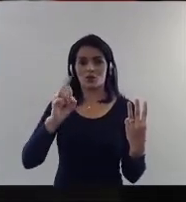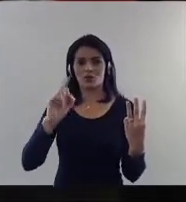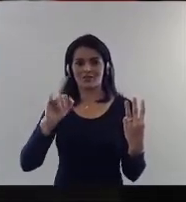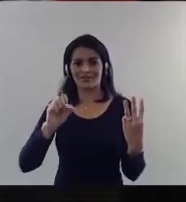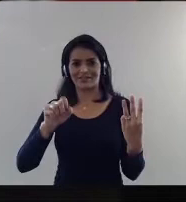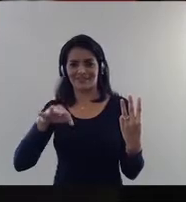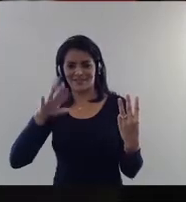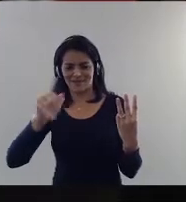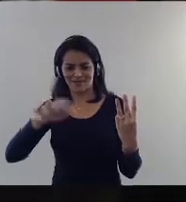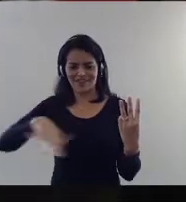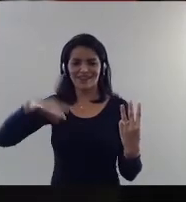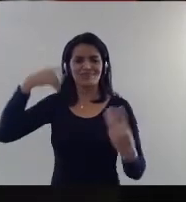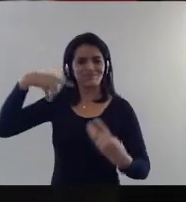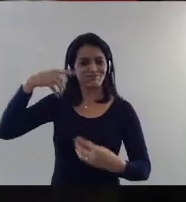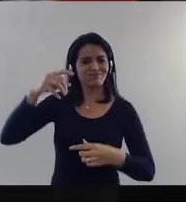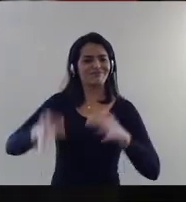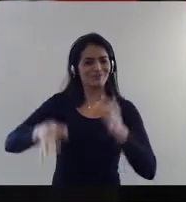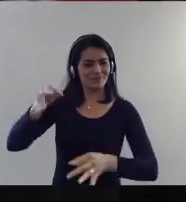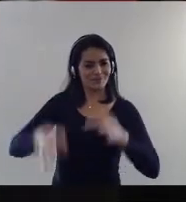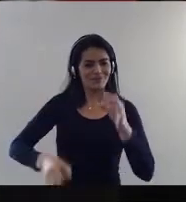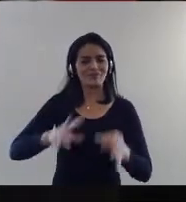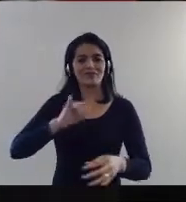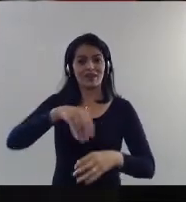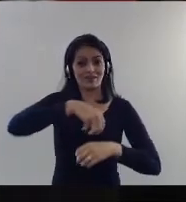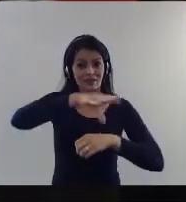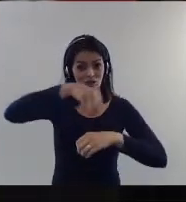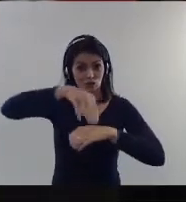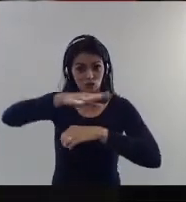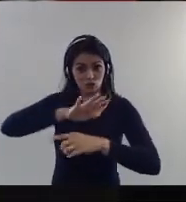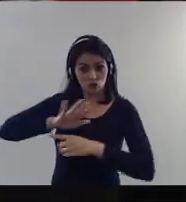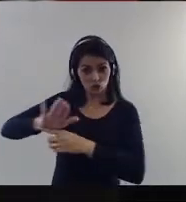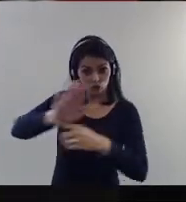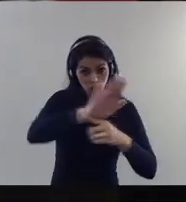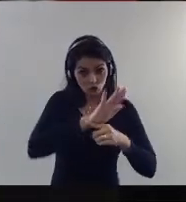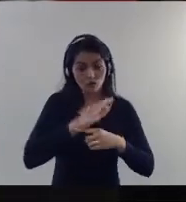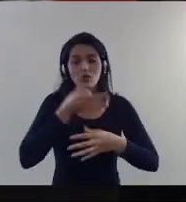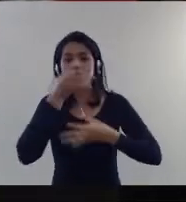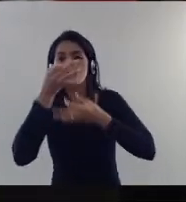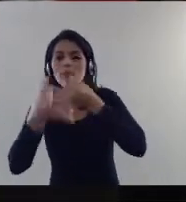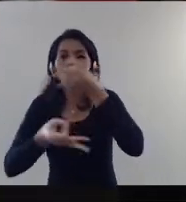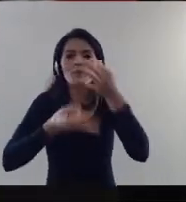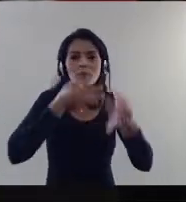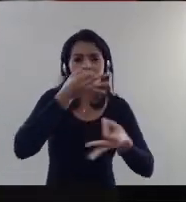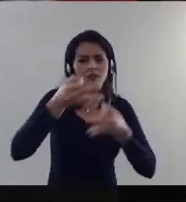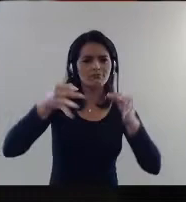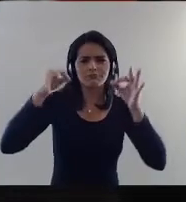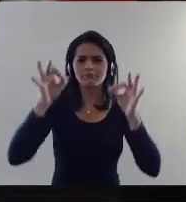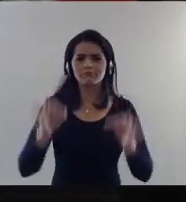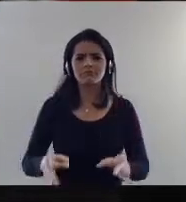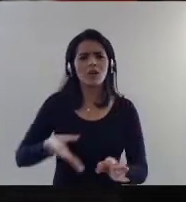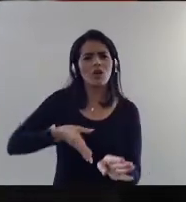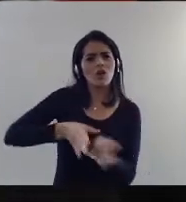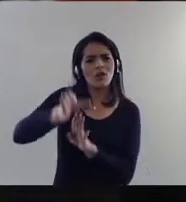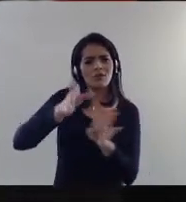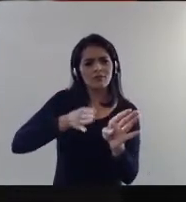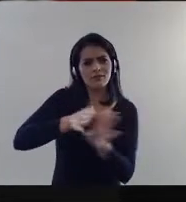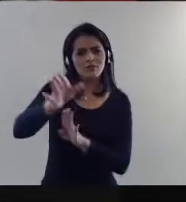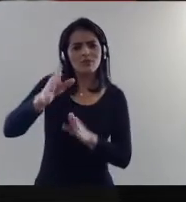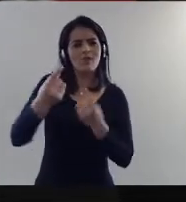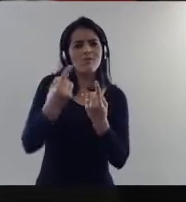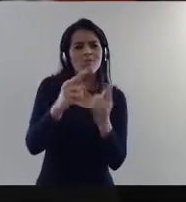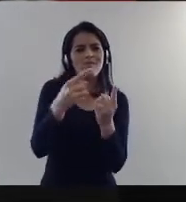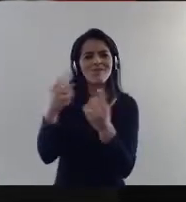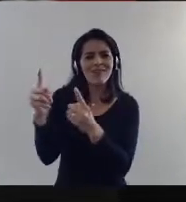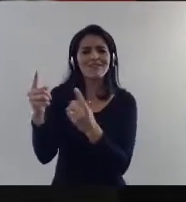nosso mercado, que vão contribuir seguramente com orientações, com